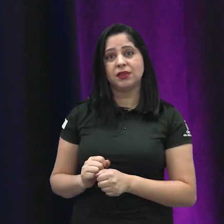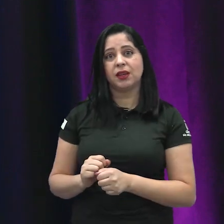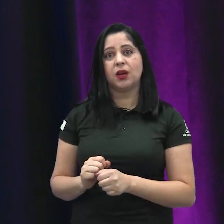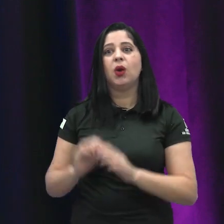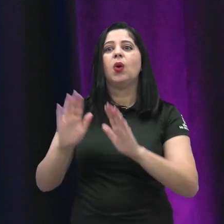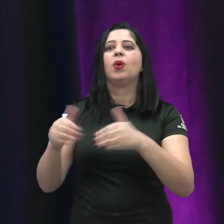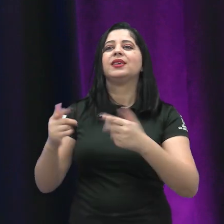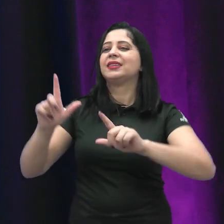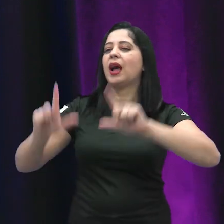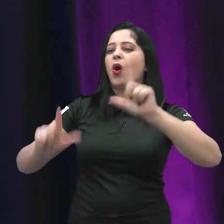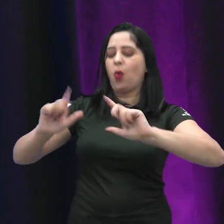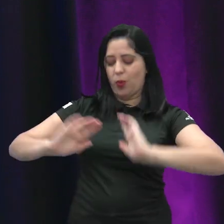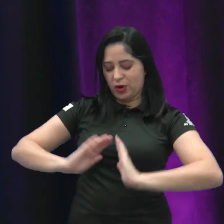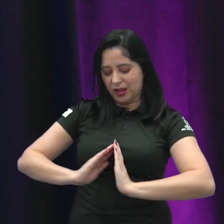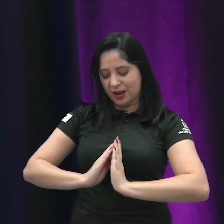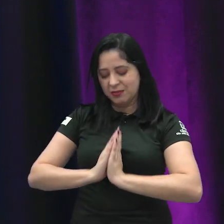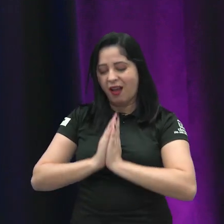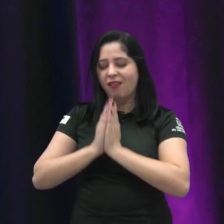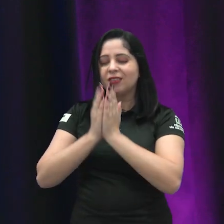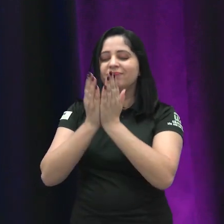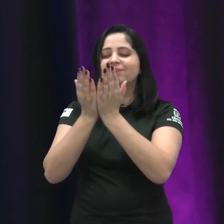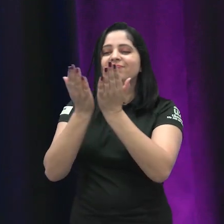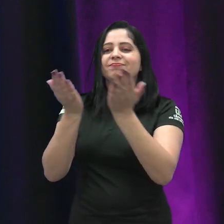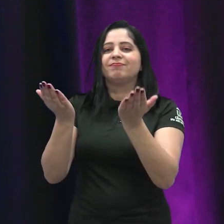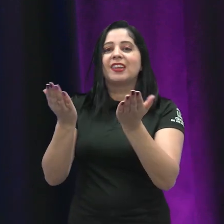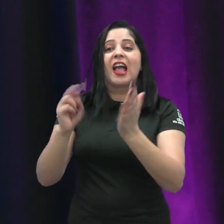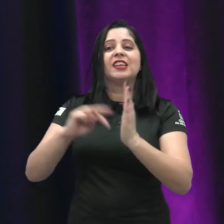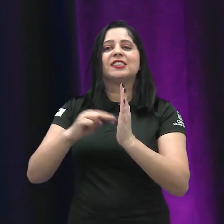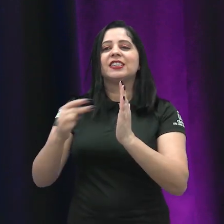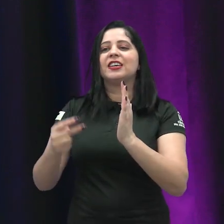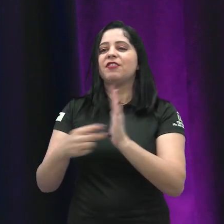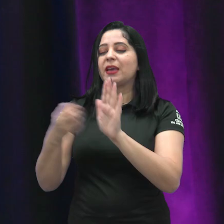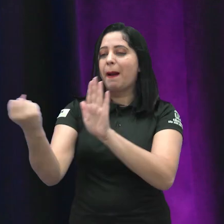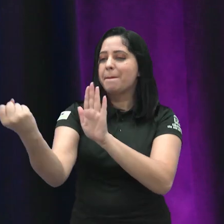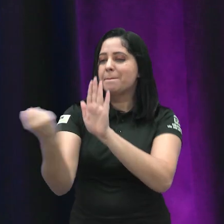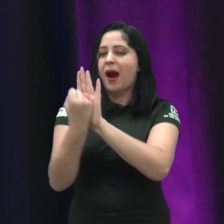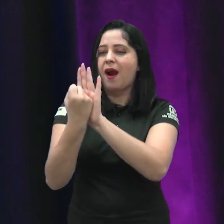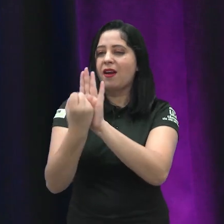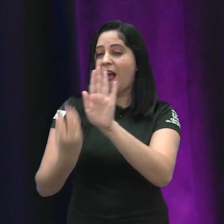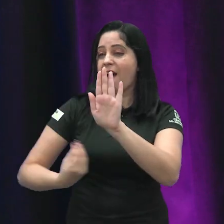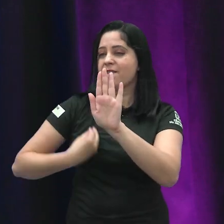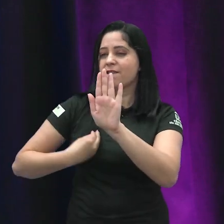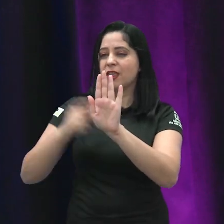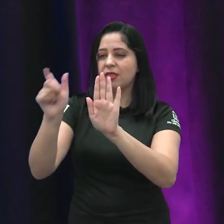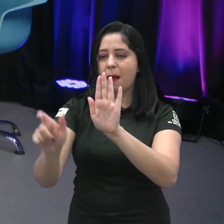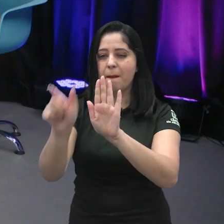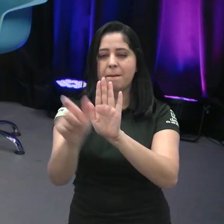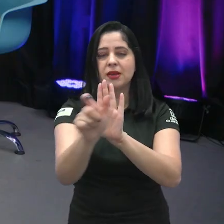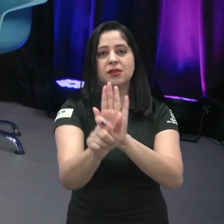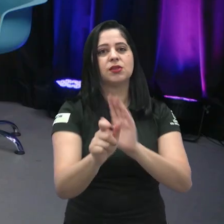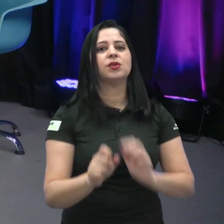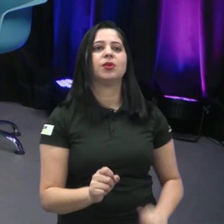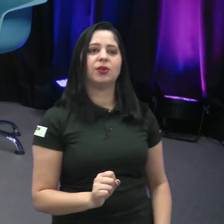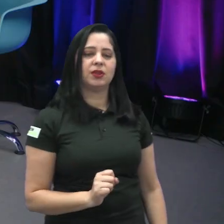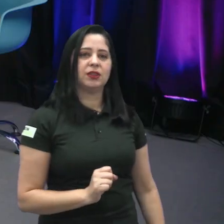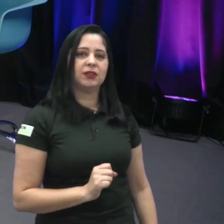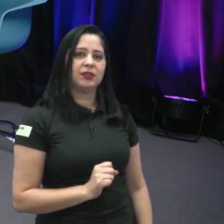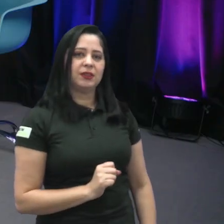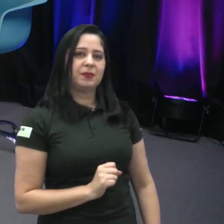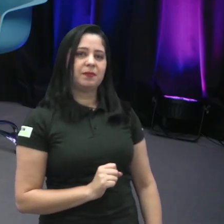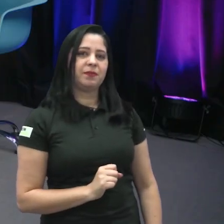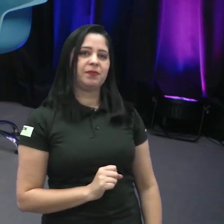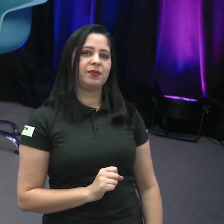vê, e eu acho que inspiração é isso. Inspiração é o que a gente deixa na vida das pessoas, não é o que a gente leva. Exatamente. Né? É o